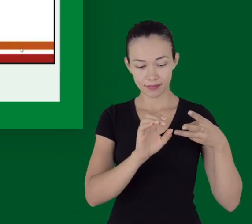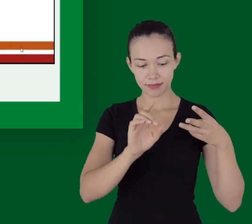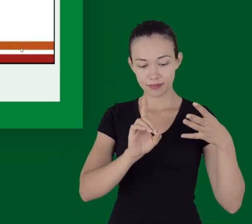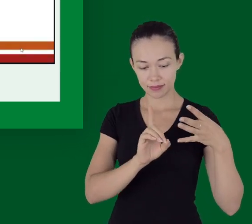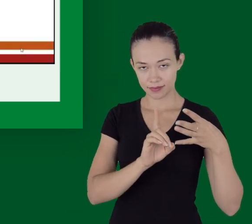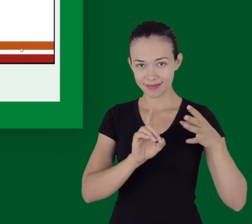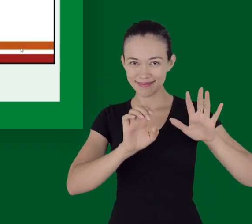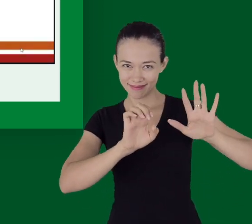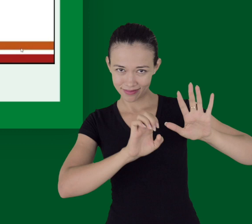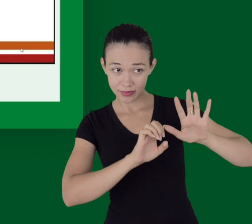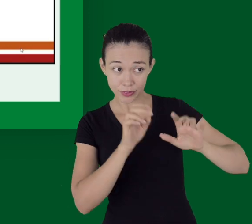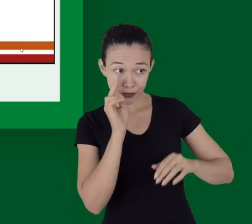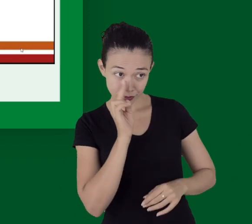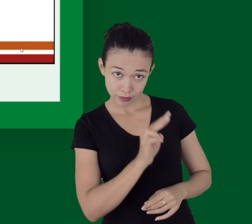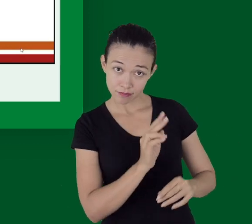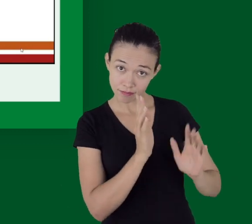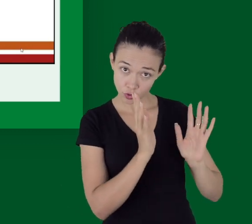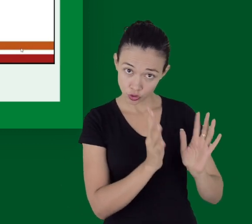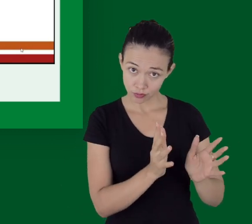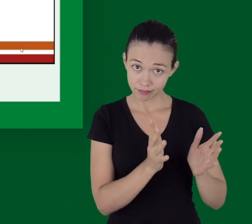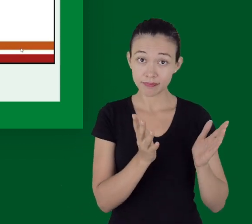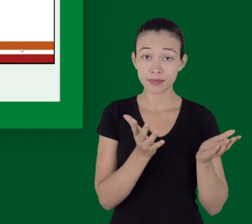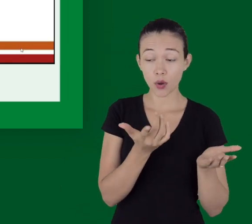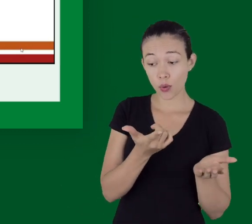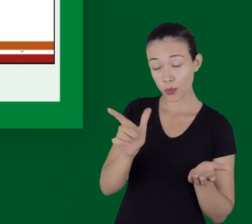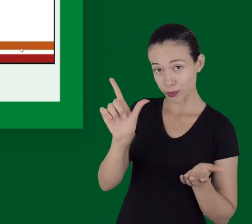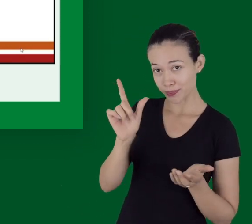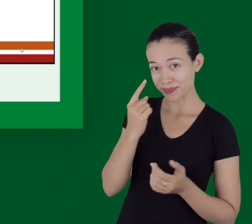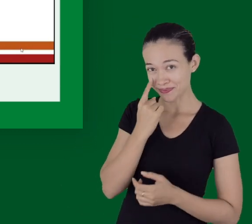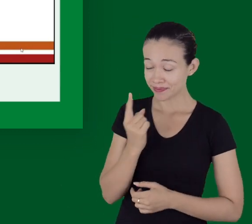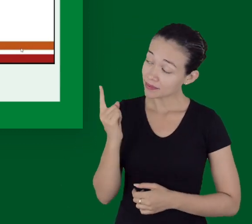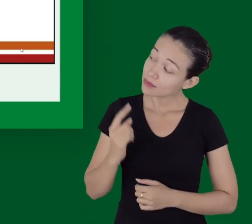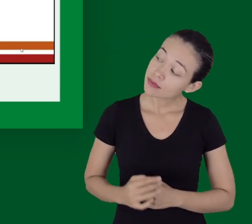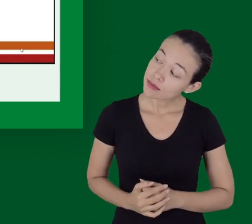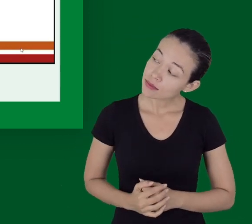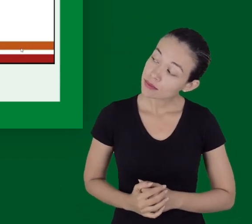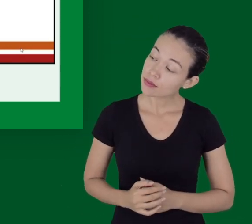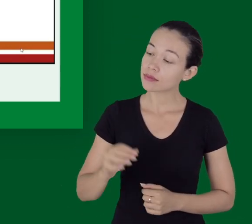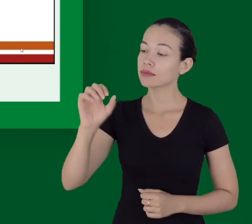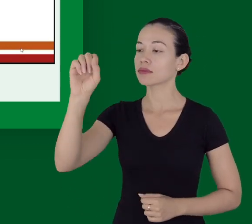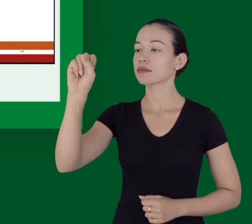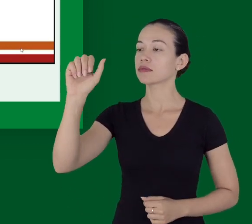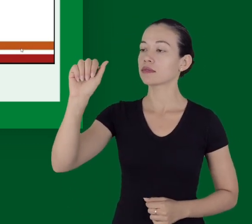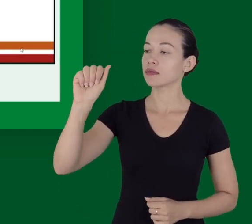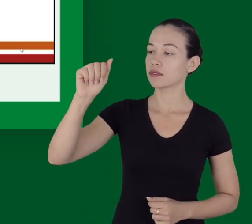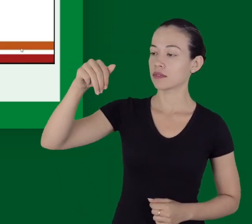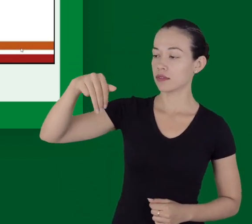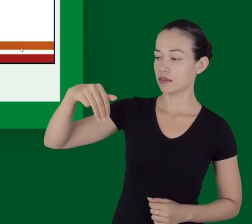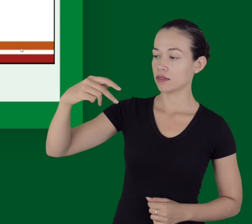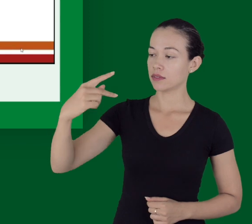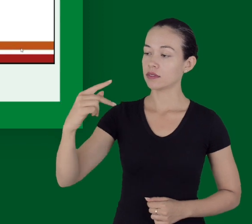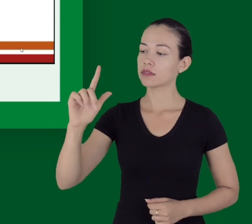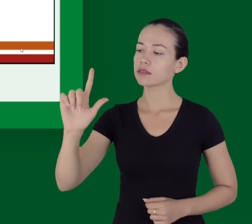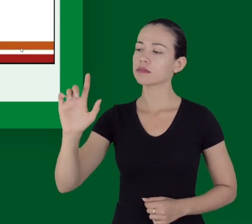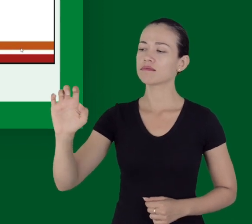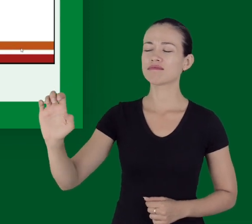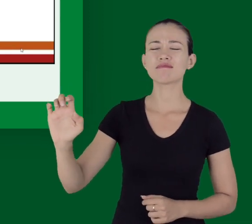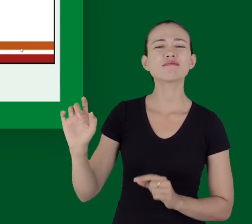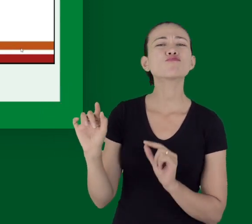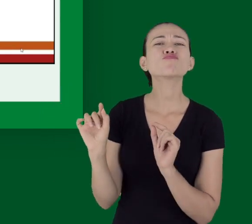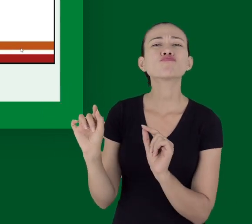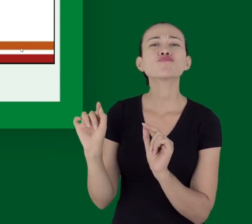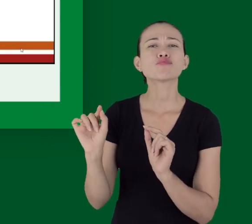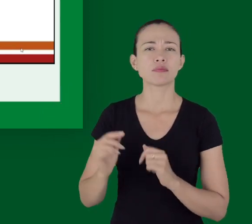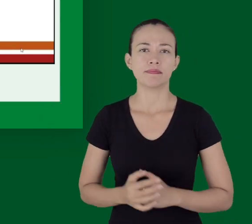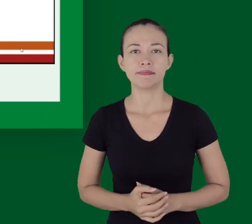avaliação primária, né, no ABCDE, a gente vai para a avaliação secundária, que é o sample, né? O que seria o sample? O mnemônico que a gente